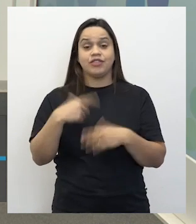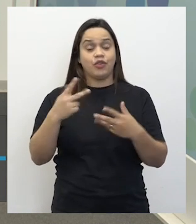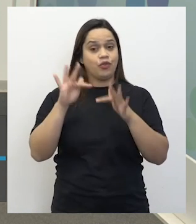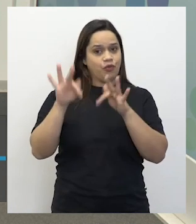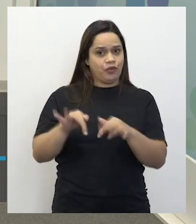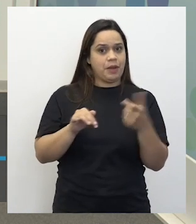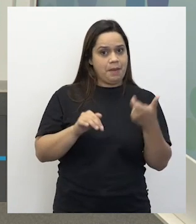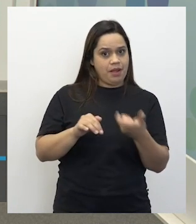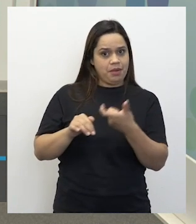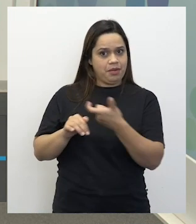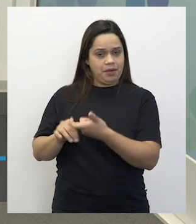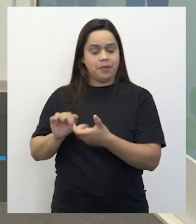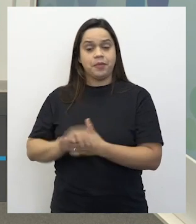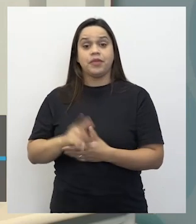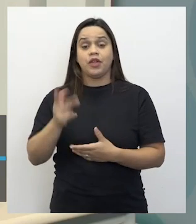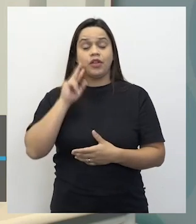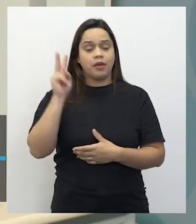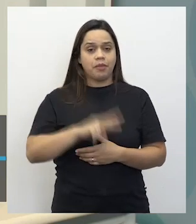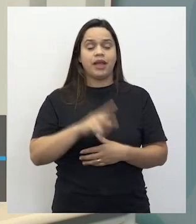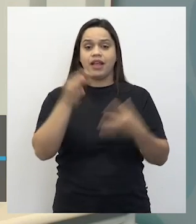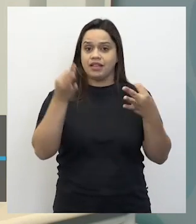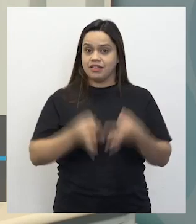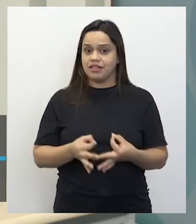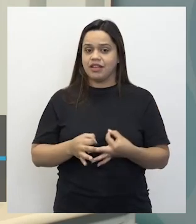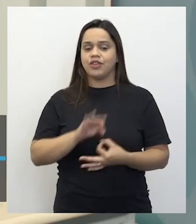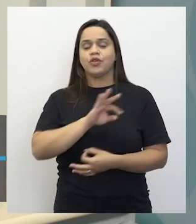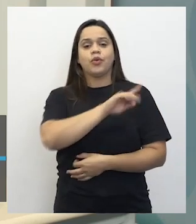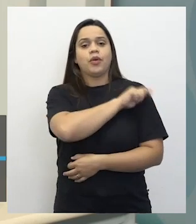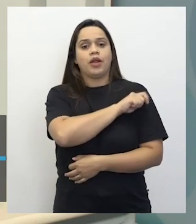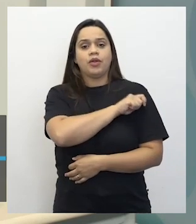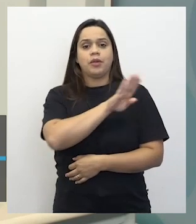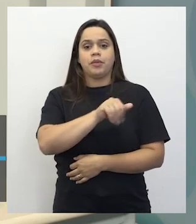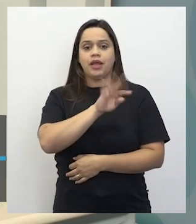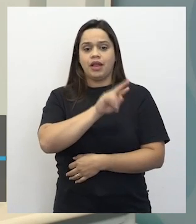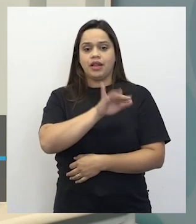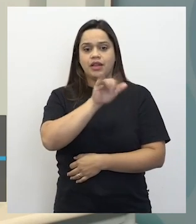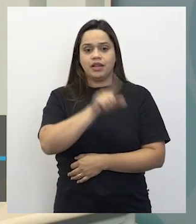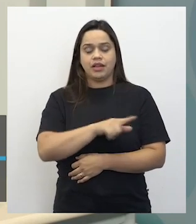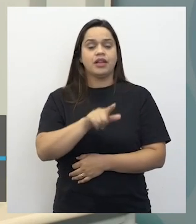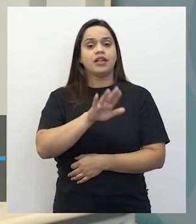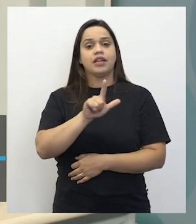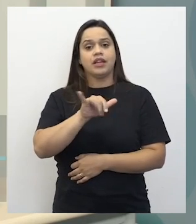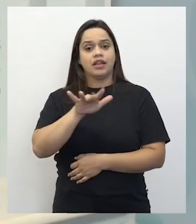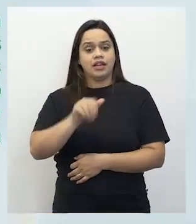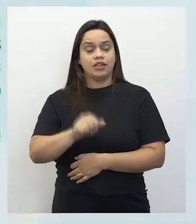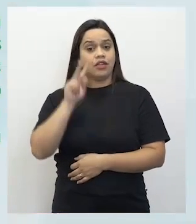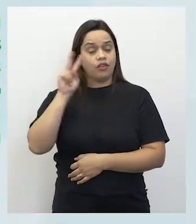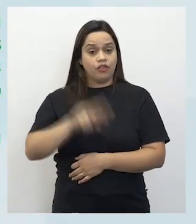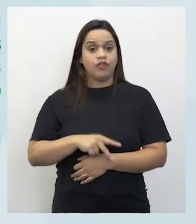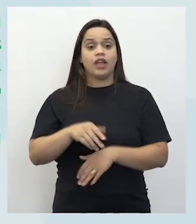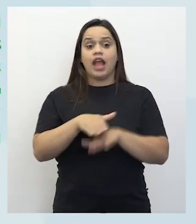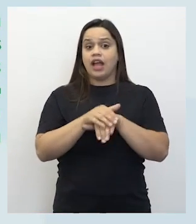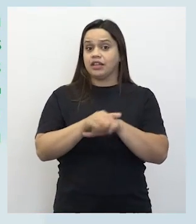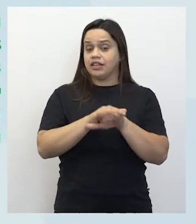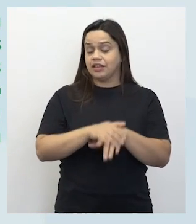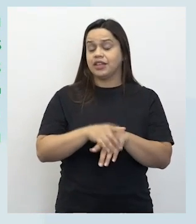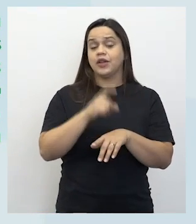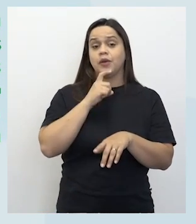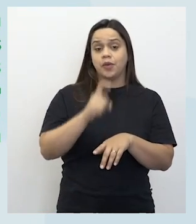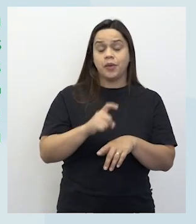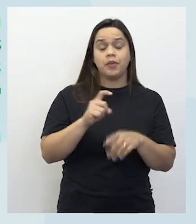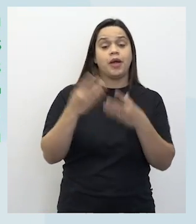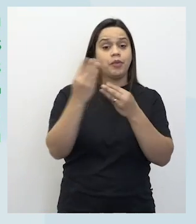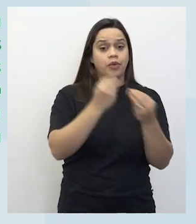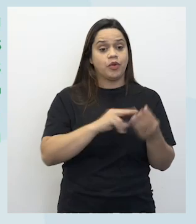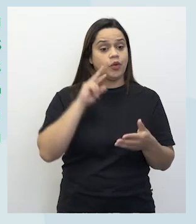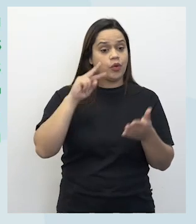acertou, a Beatriz, a Lívia. Muito bem. Então, ao passar a palavra tartaruga para o plural, a expressão irá adequar a seguinte